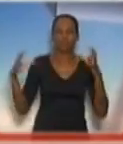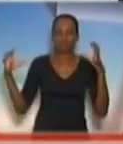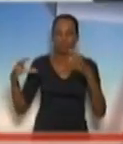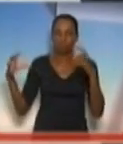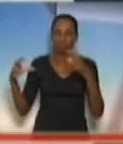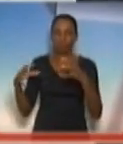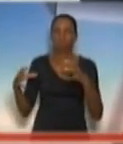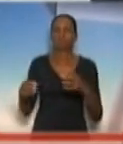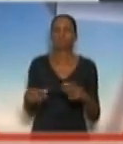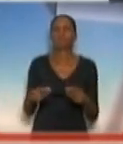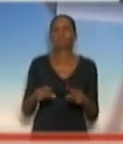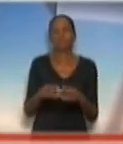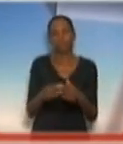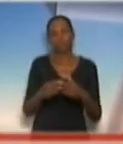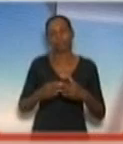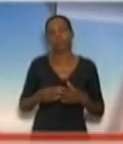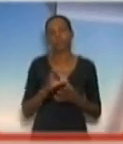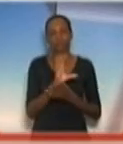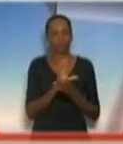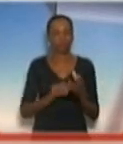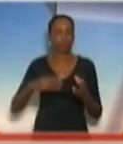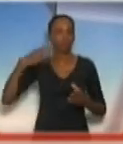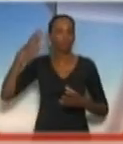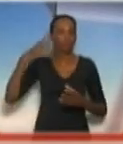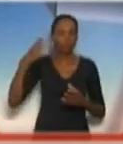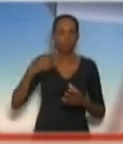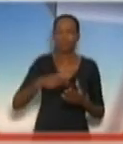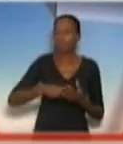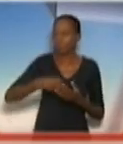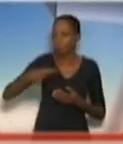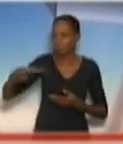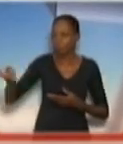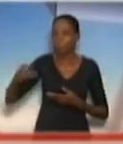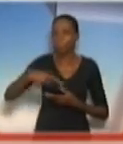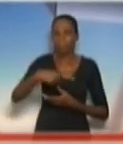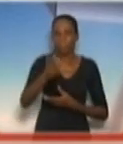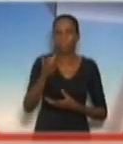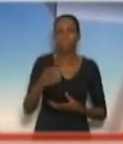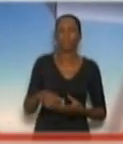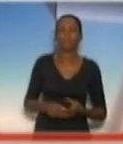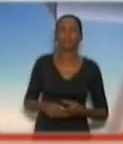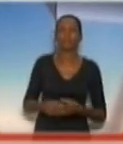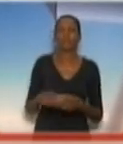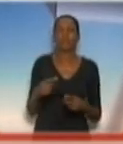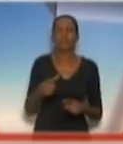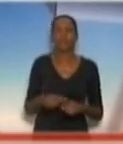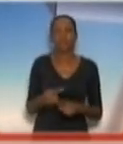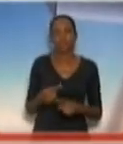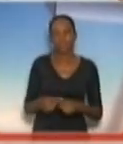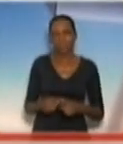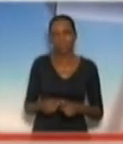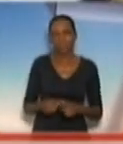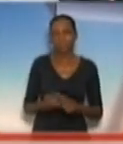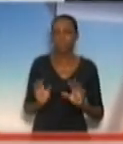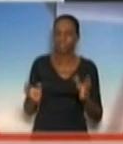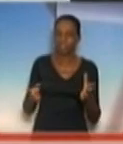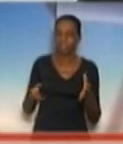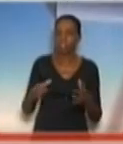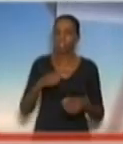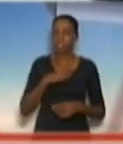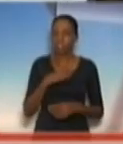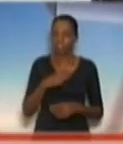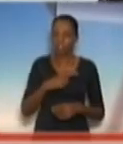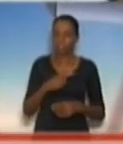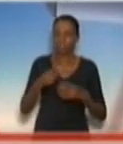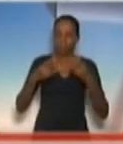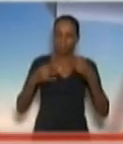cópias sejam enviadas imediatamente do meu pronunciamento aqui, que já faz esse breve relato, porque a situação é muito